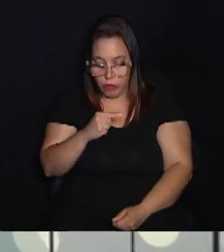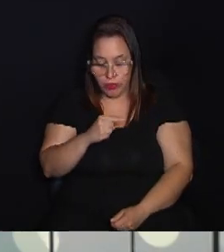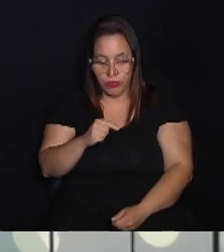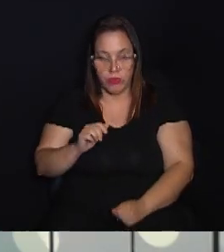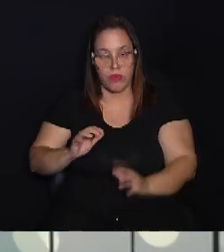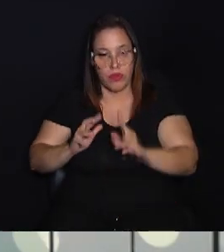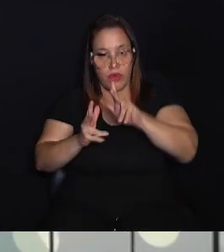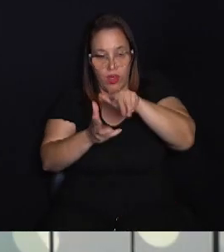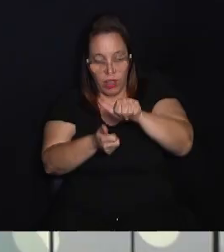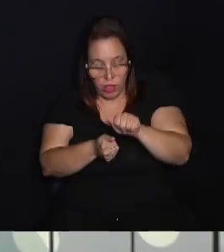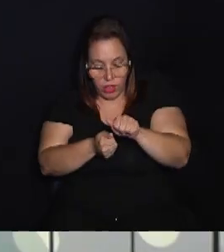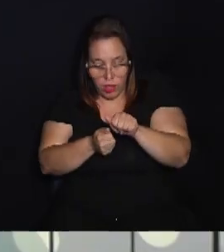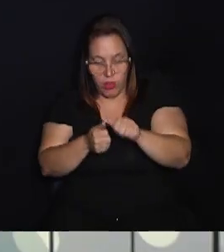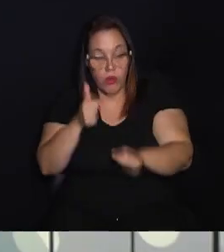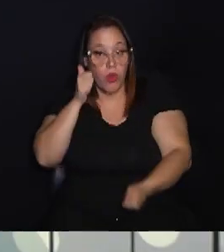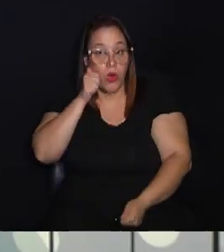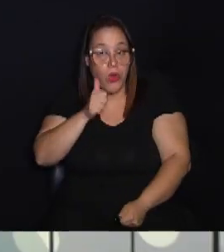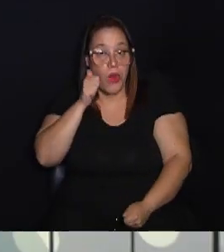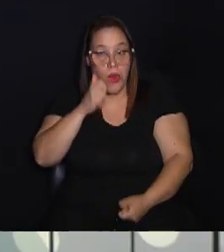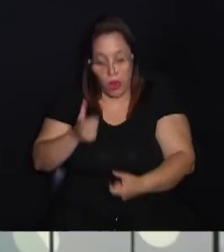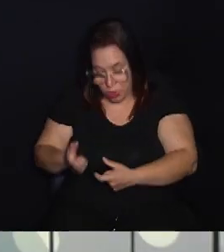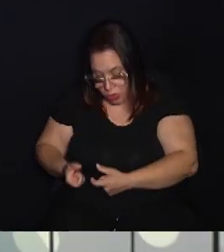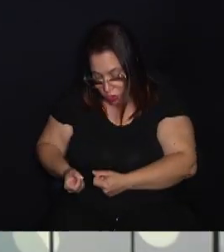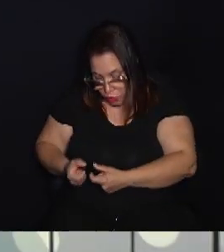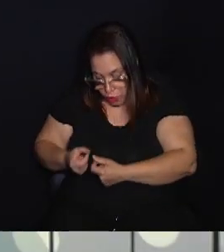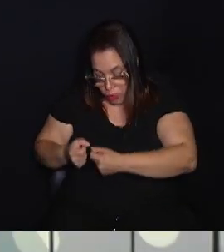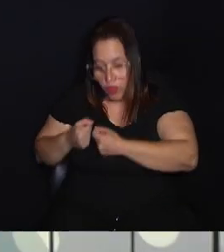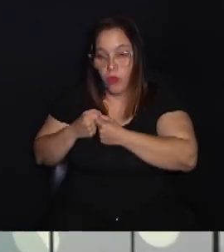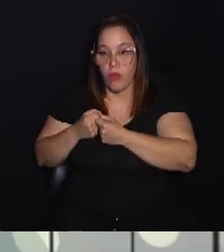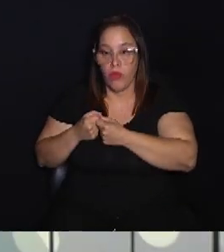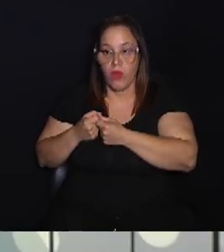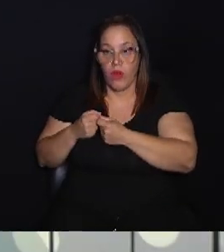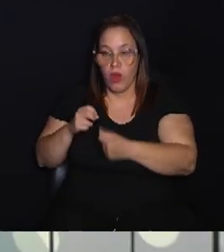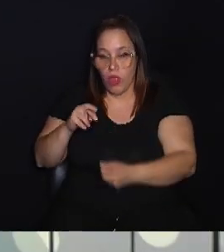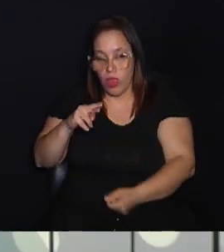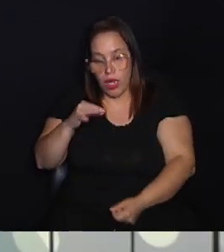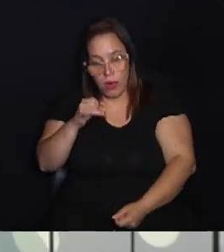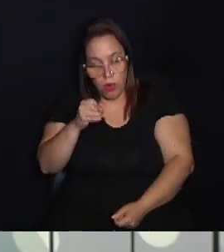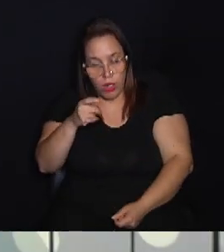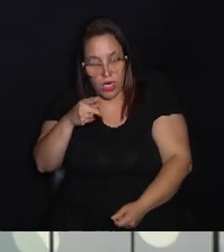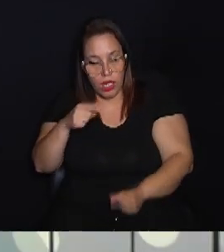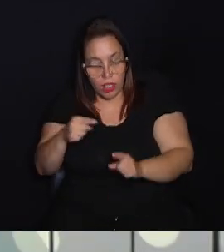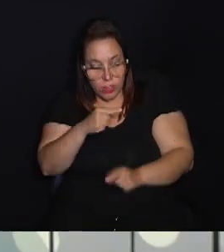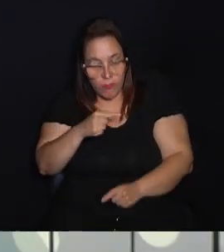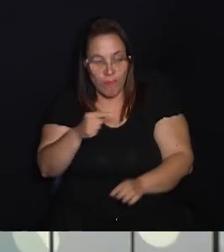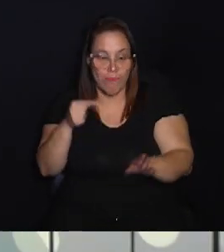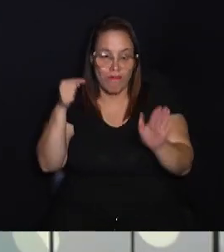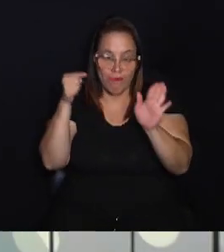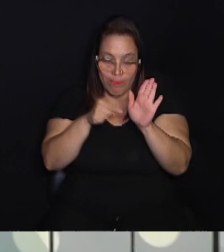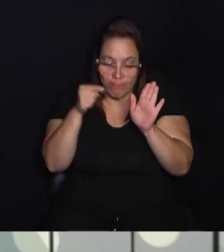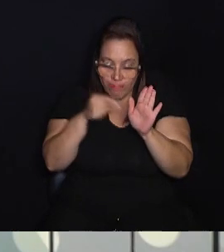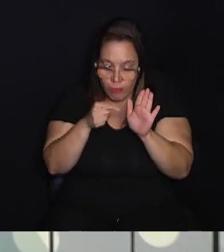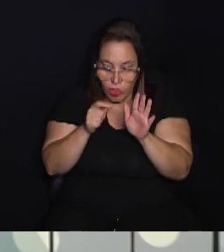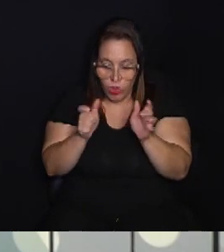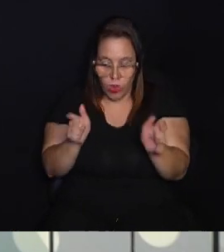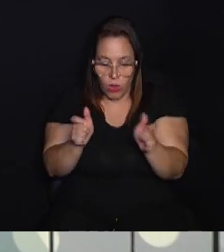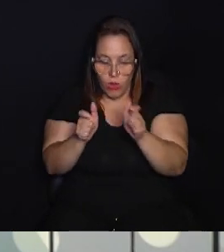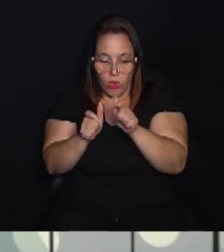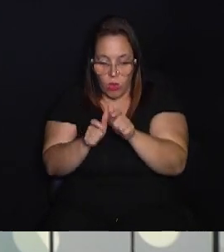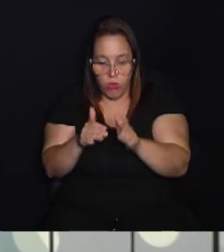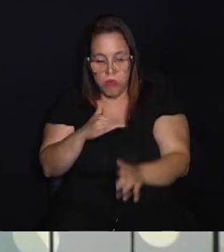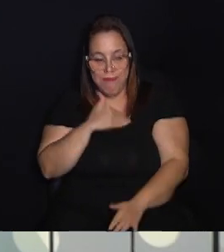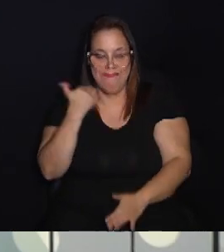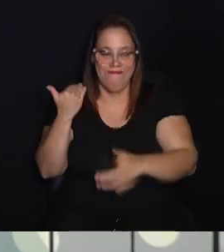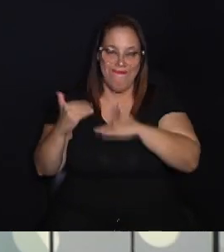internacional realizado com mulheres com câncer de mama triplo negativo apontou uma redução no risco de